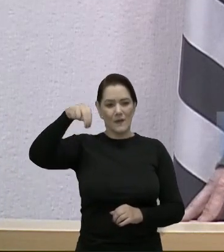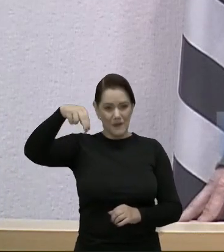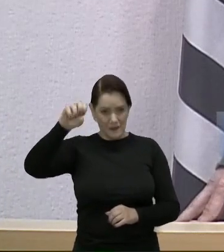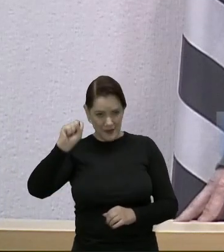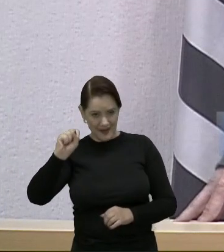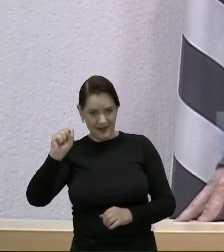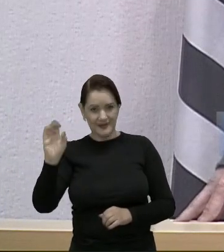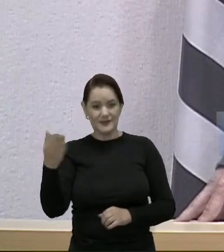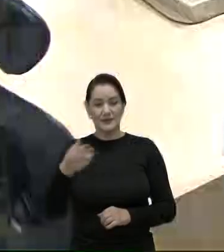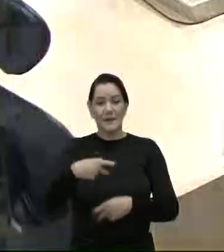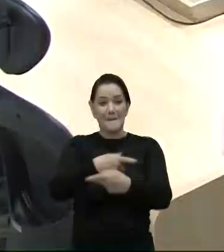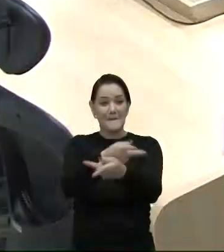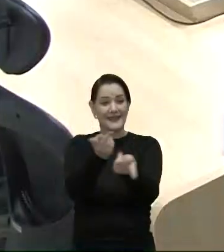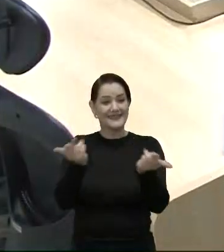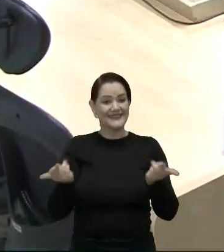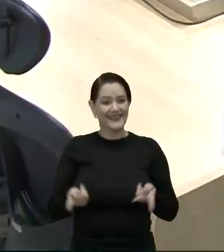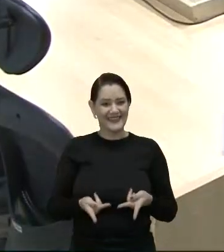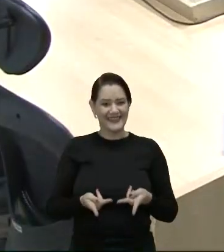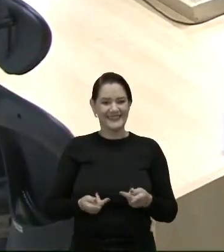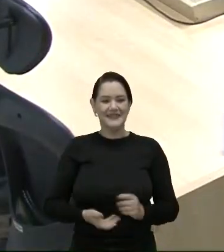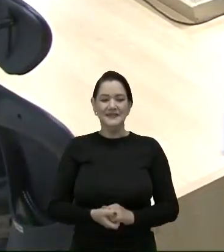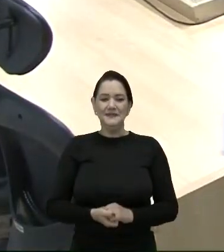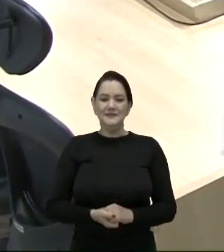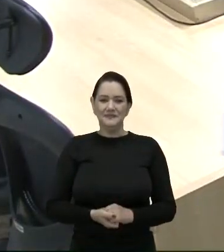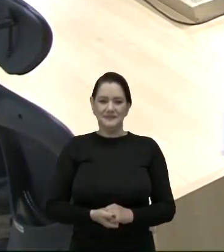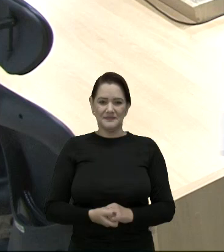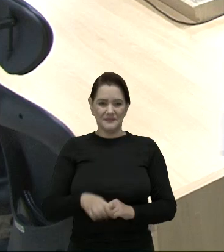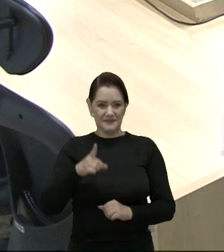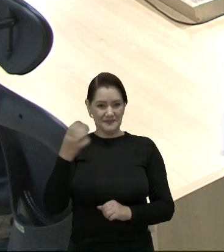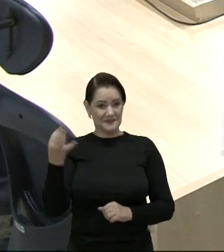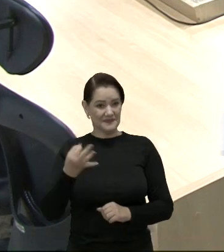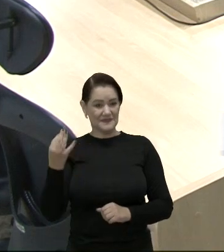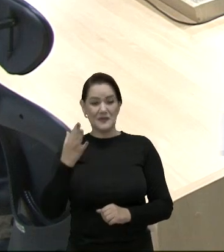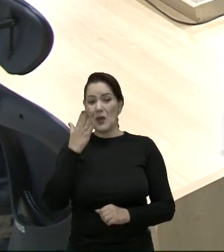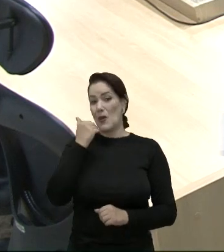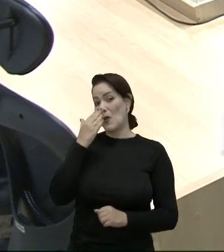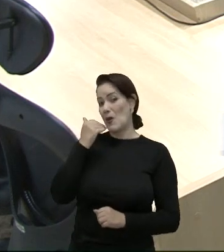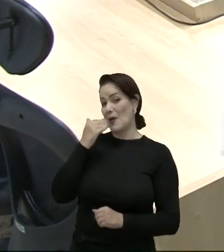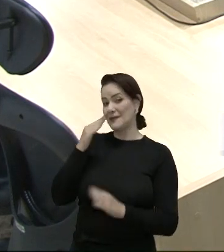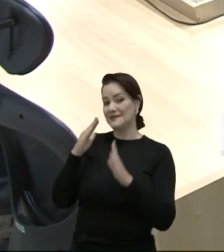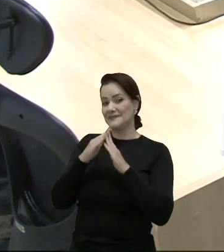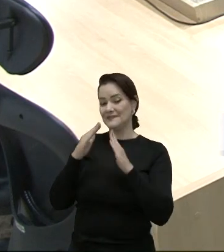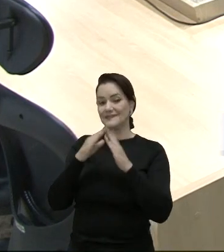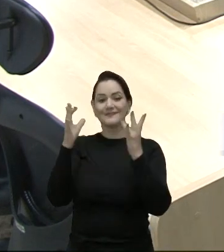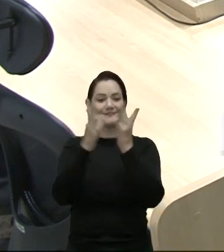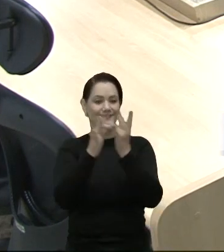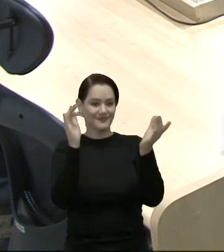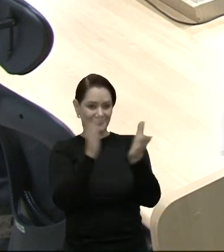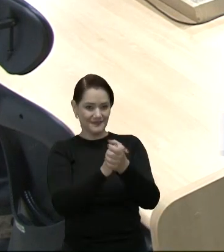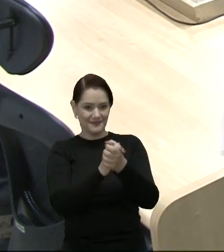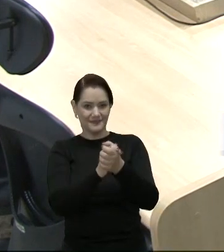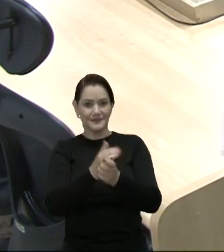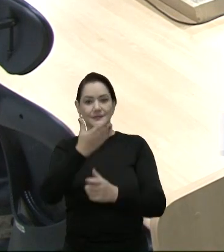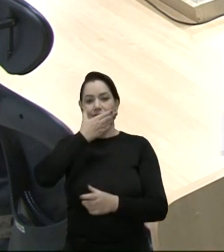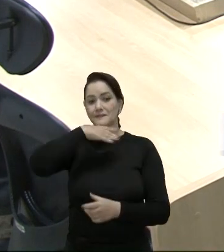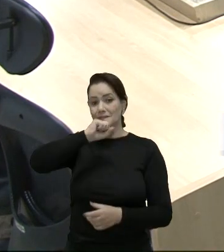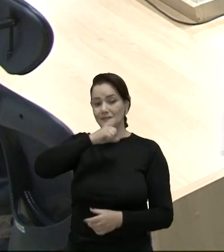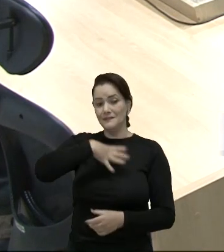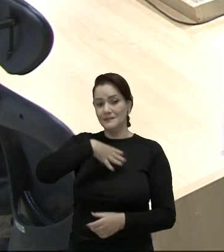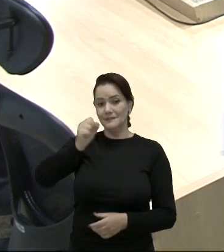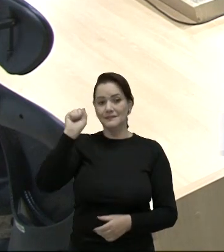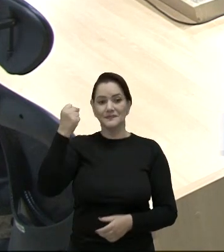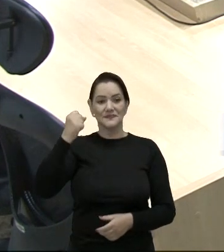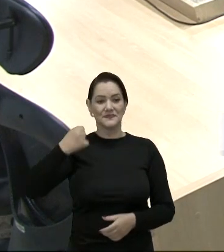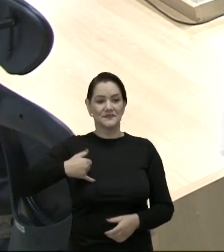Santo. Pizzaiolo. Oh, tá aí uma coisa que a gente come bastante em casa, viu? É casado, é pai de uma filha de 8